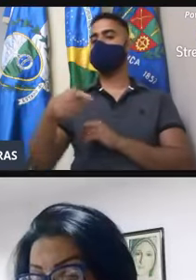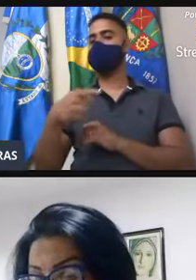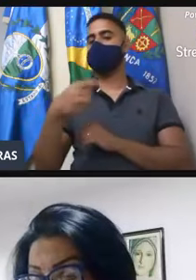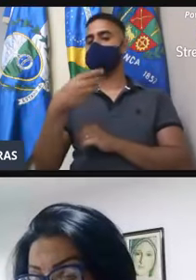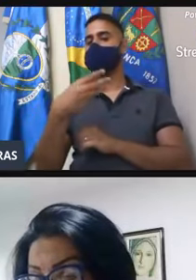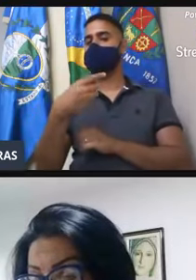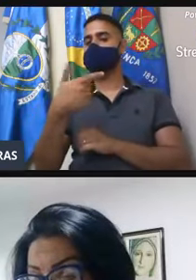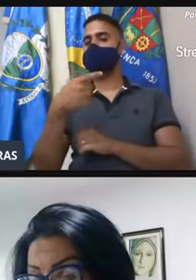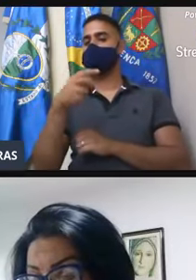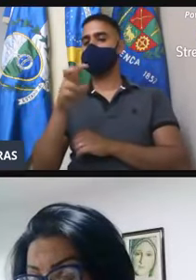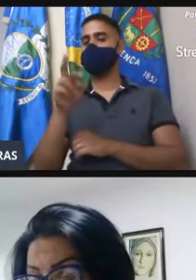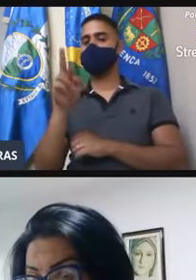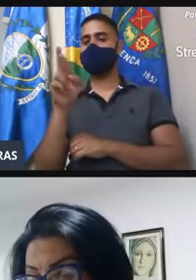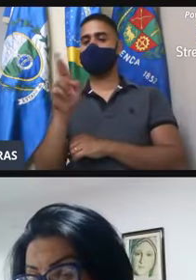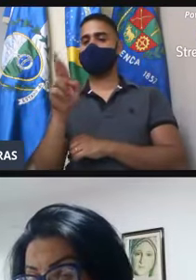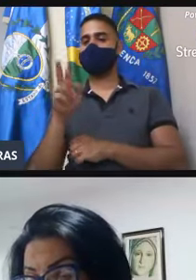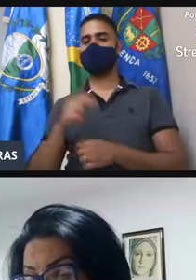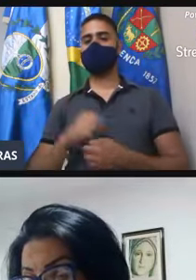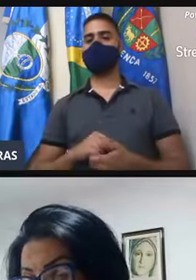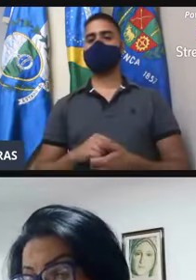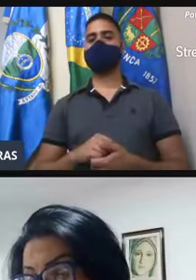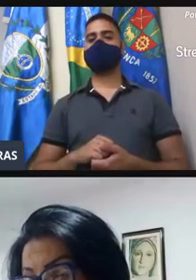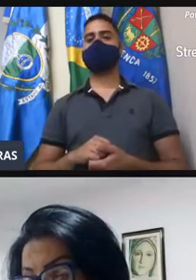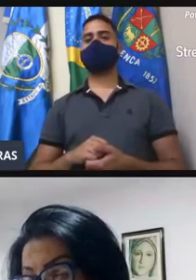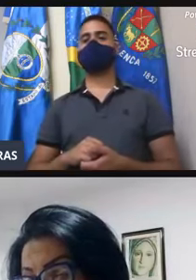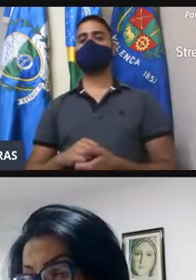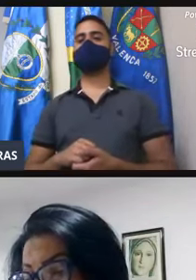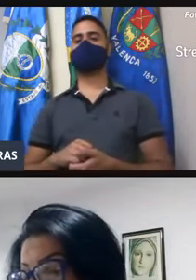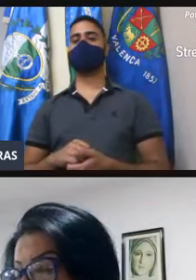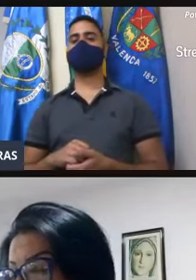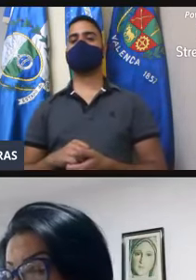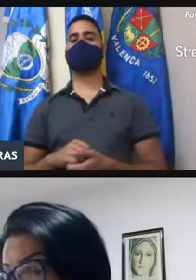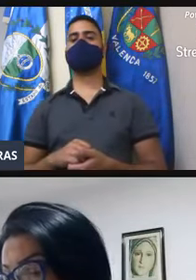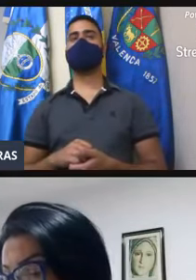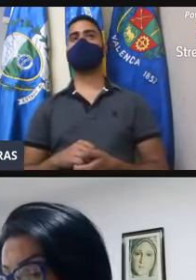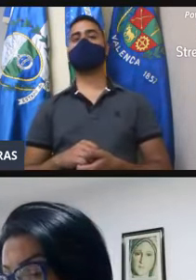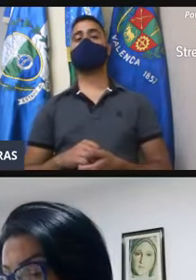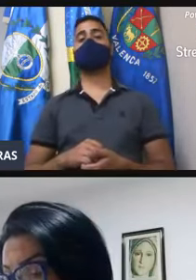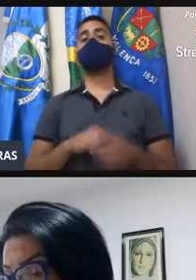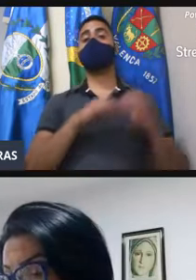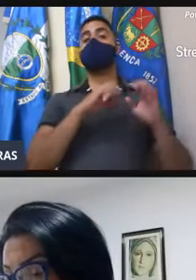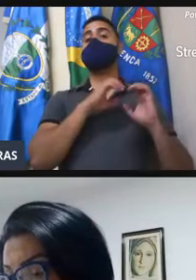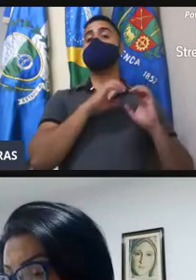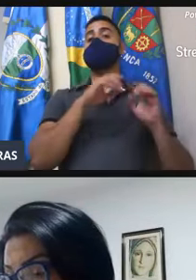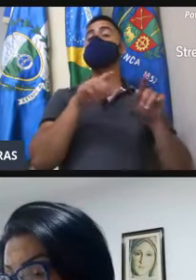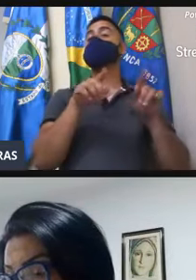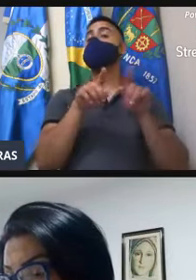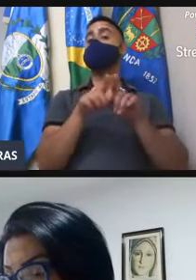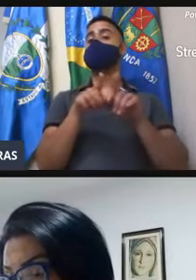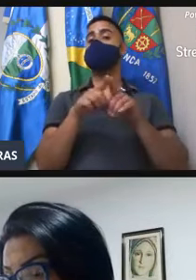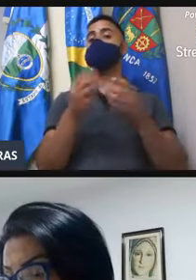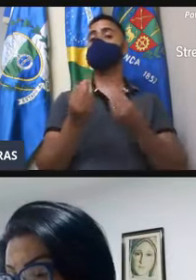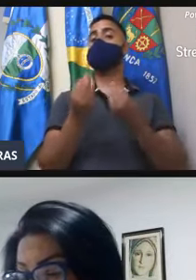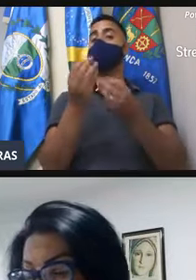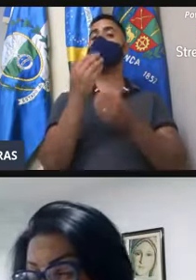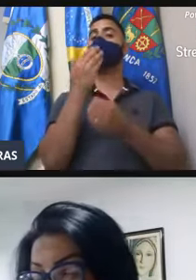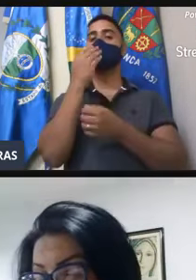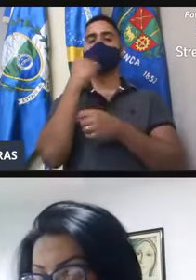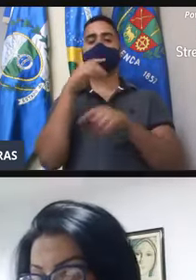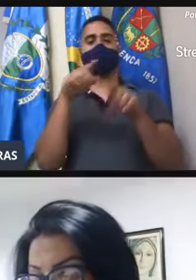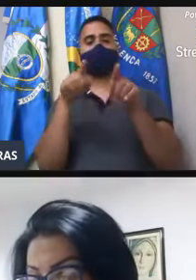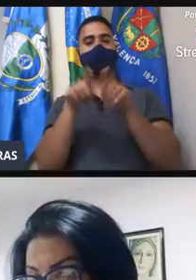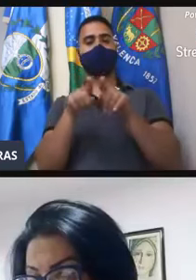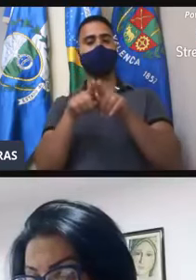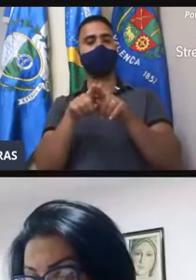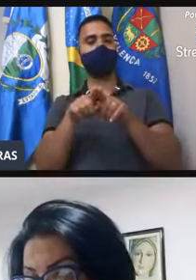R$ 29.325. A APAE, ela foi contemplada também com alimentos,